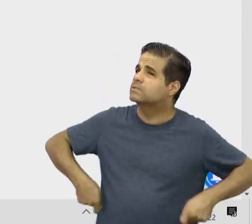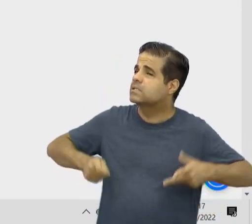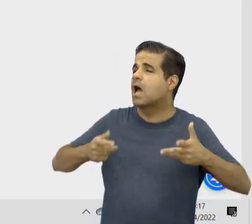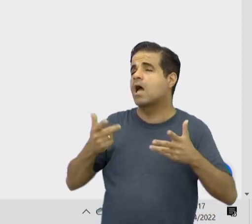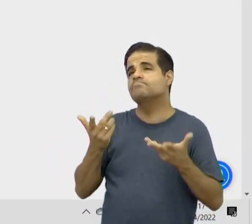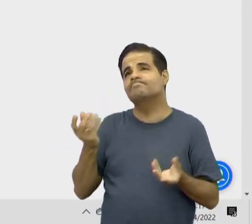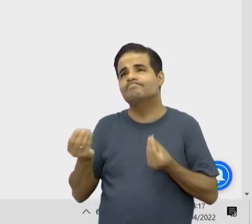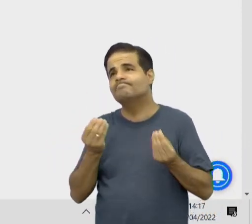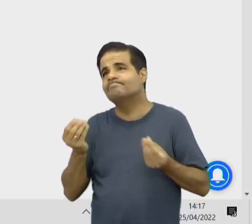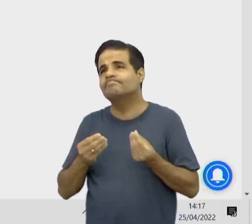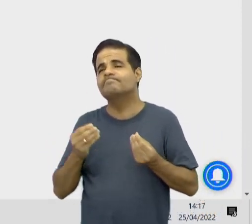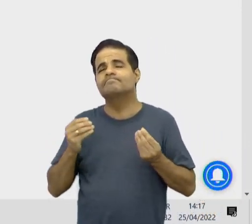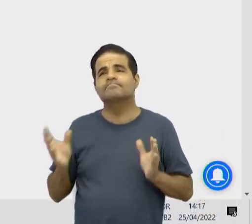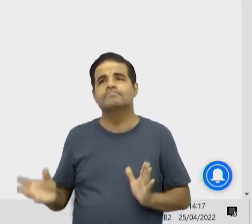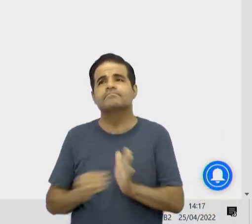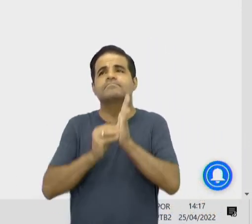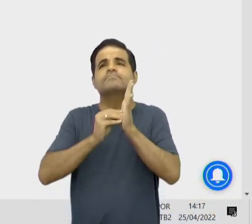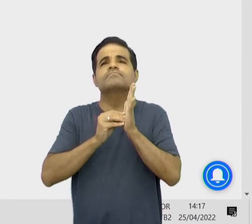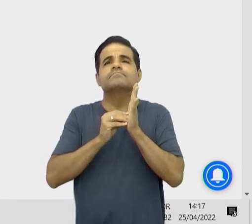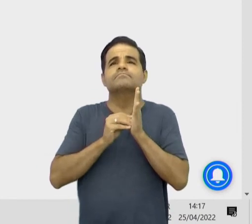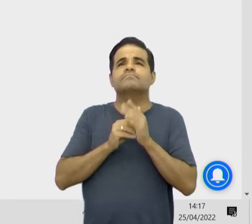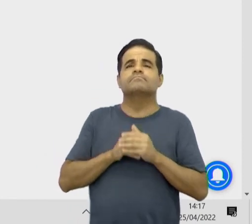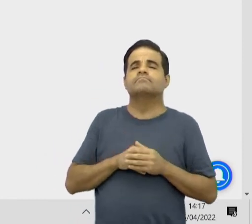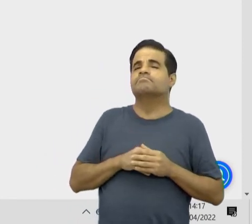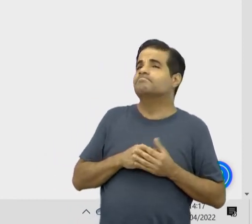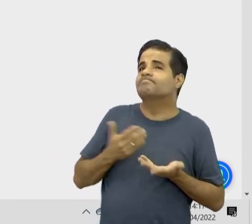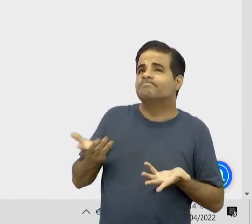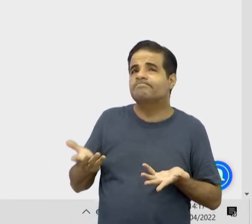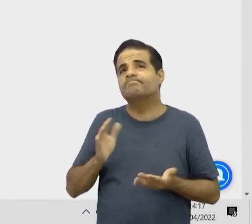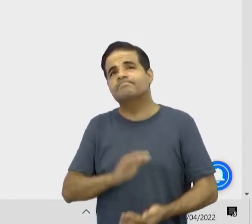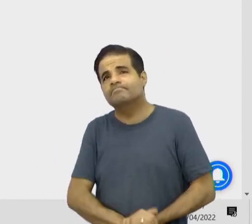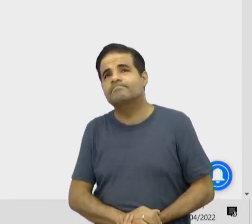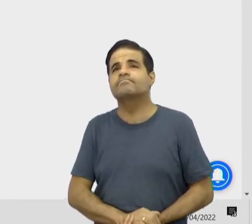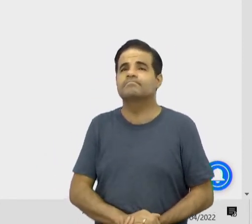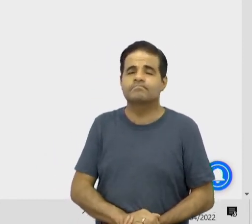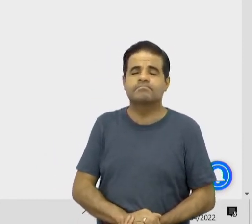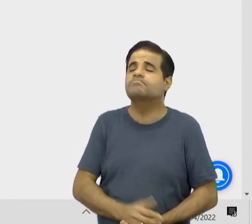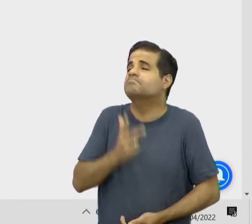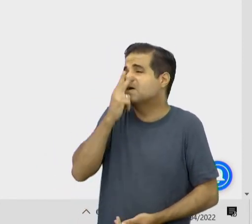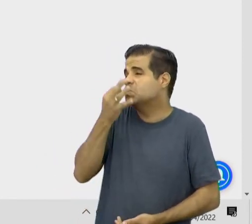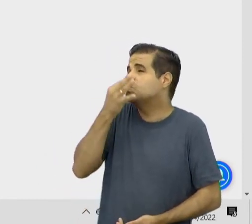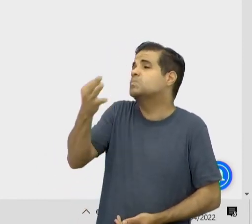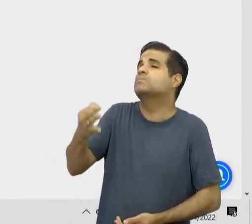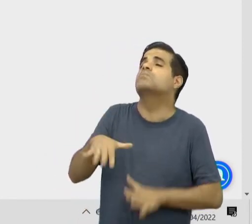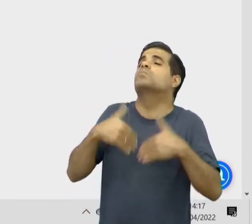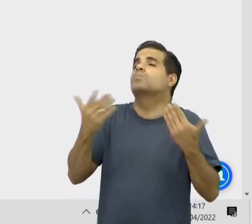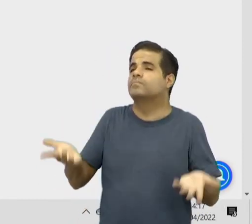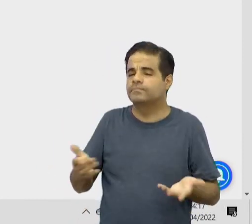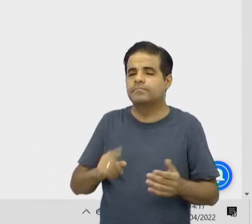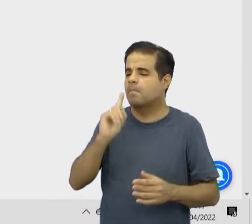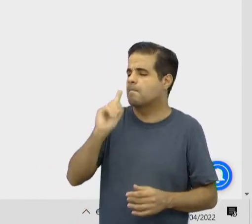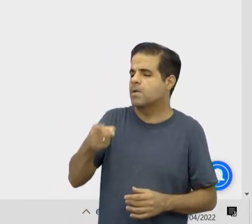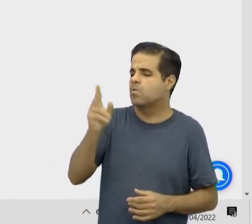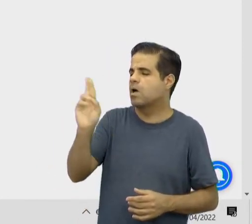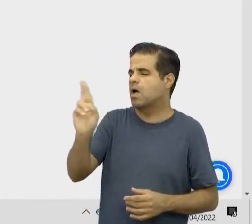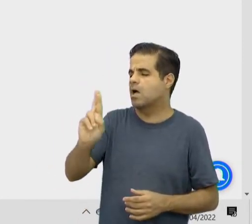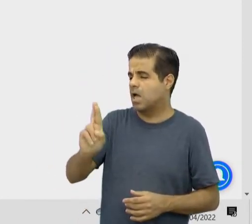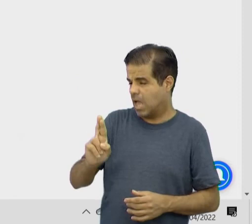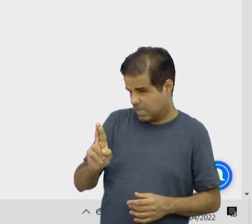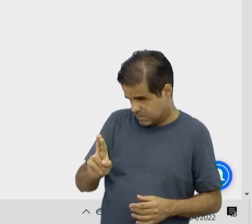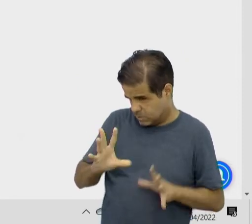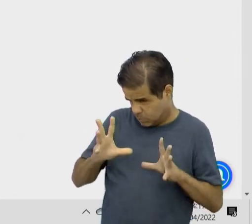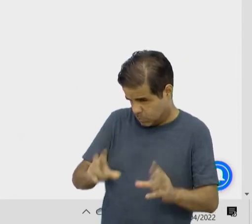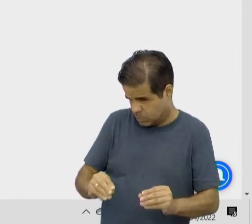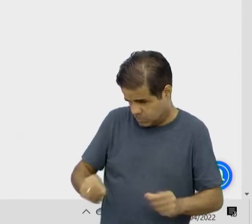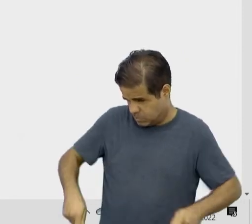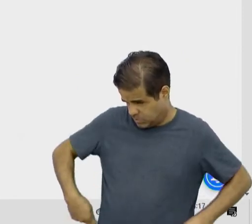isso? Ou melhor, vou Que você, aplicar? Ah, o que você acha? Vamos colocar R$ 1.000. Será que todo mundo...